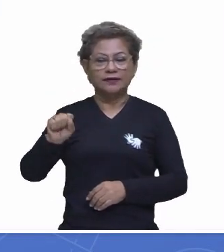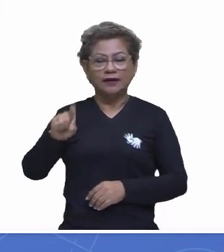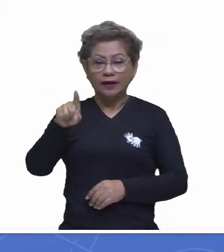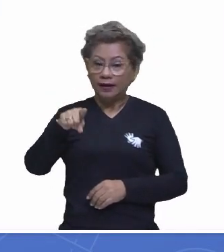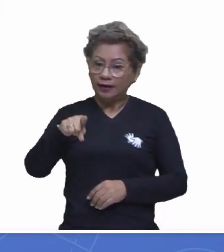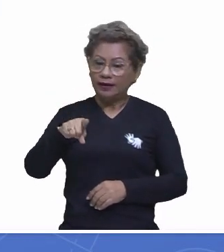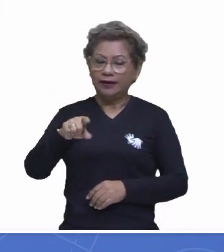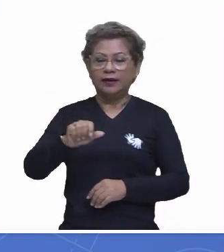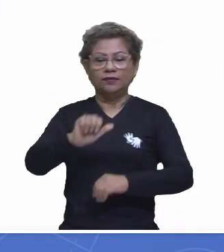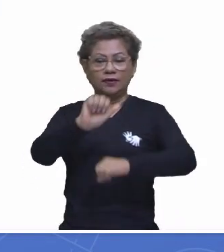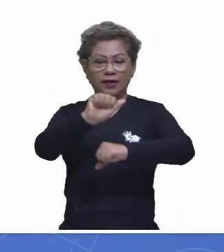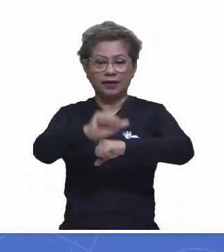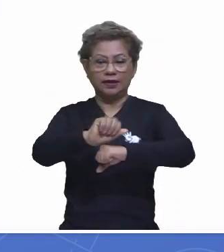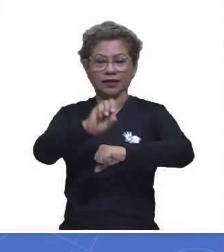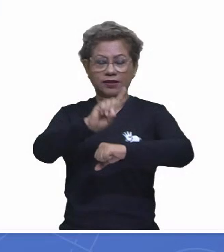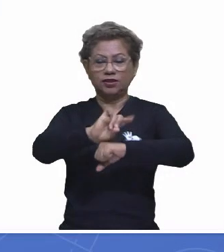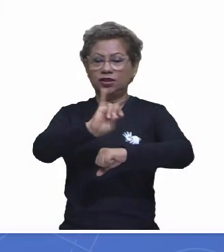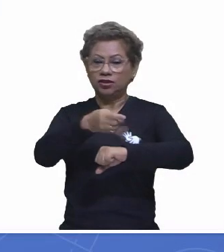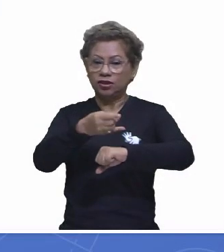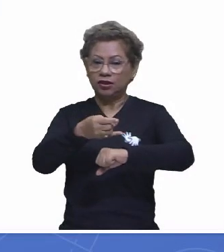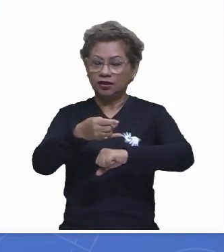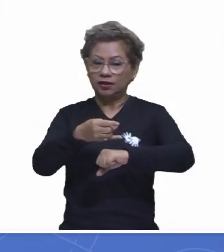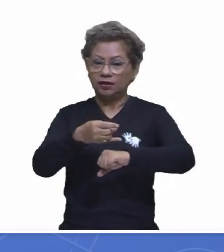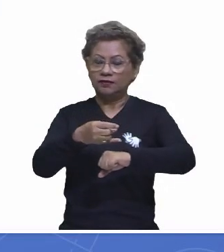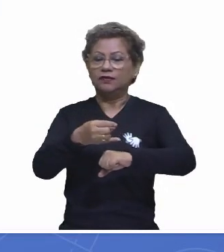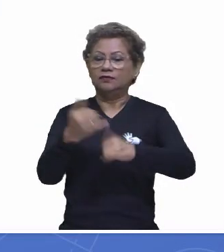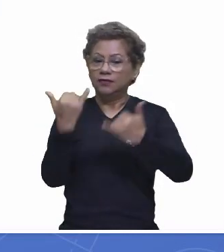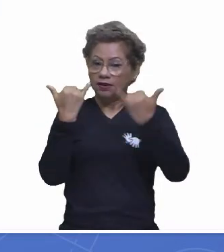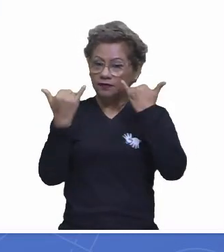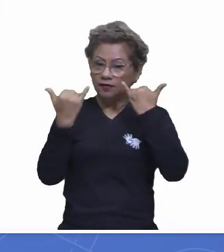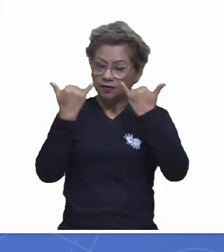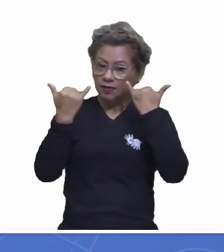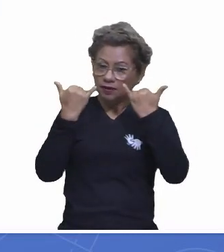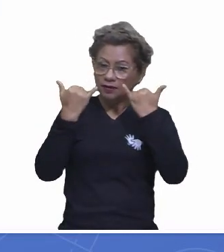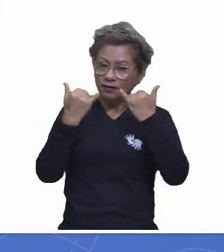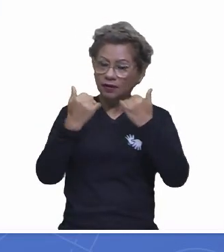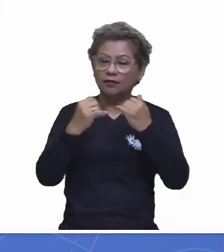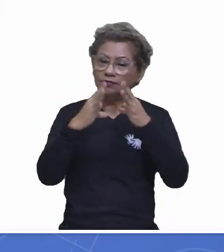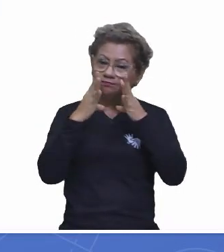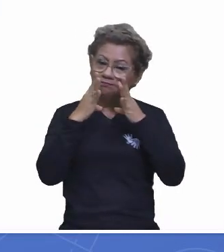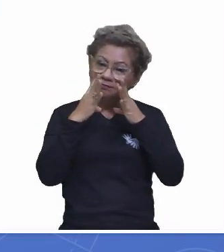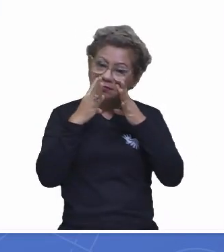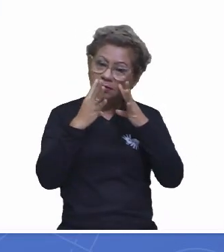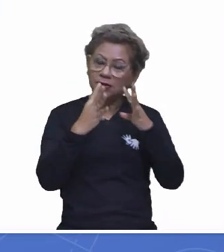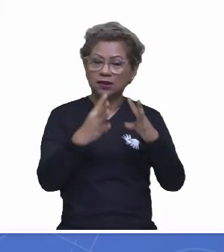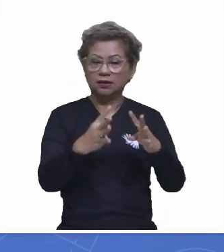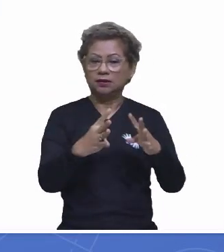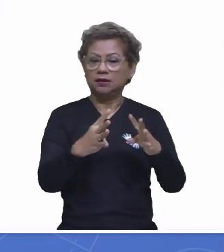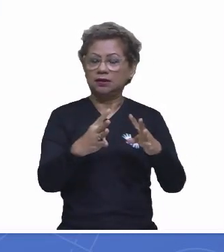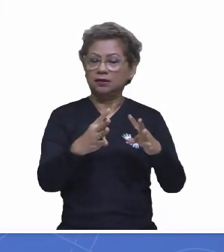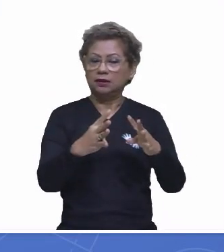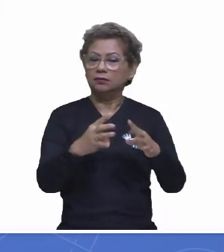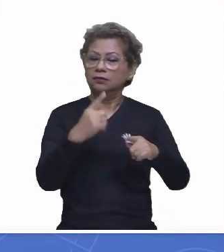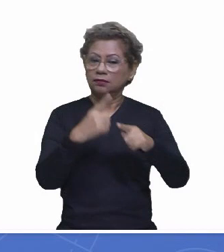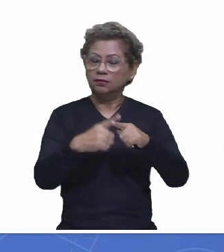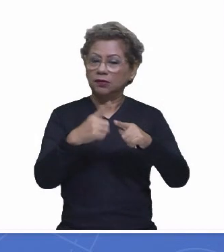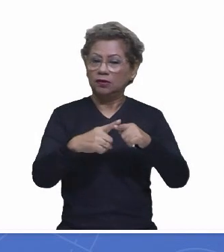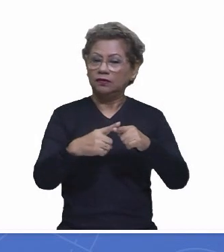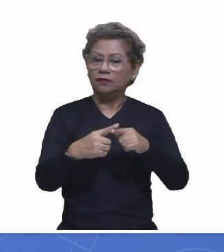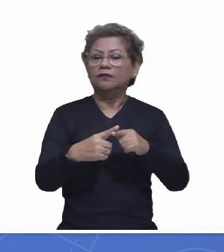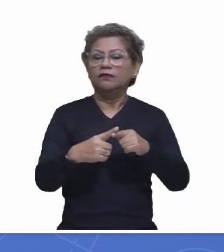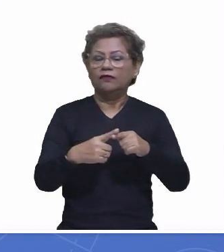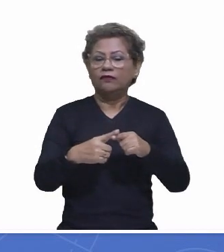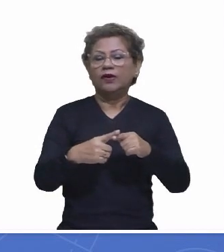ligado nessas palavras, tá? Nesses vocábulos, porque às vezes ele pode ser utilizado em determinada situação como um adjetivo, né? Como